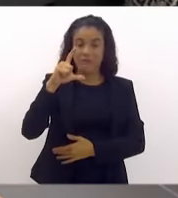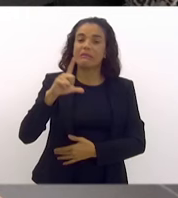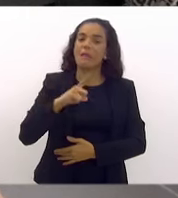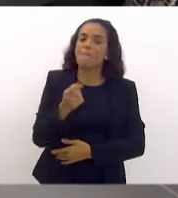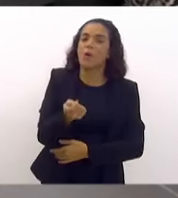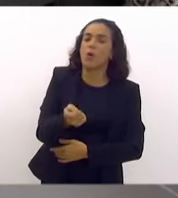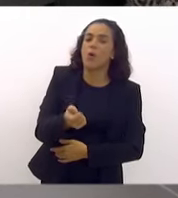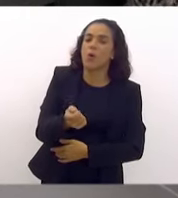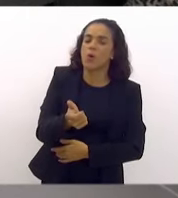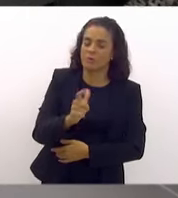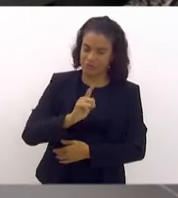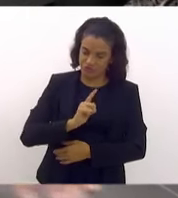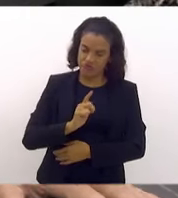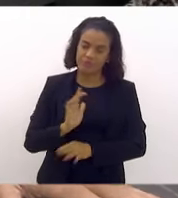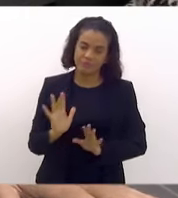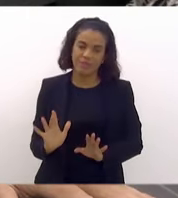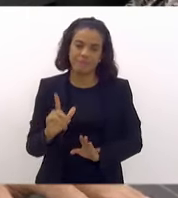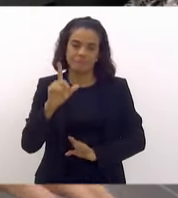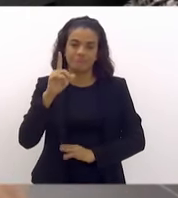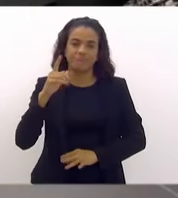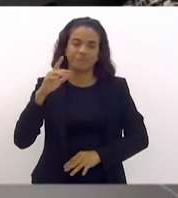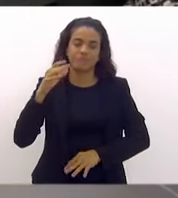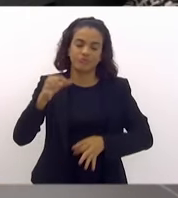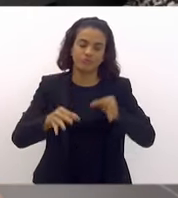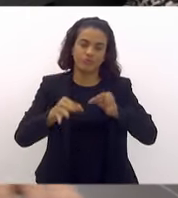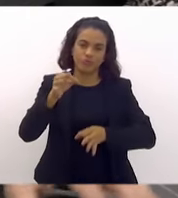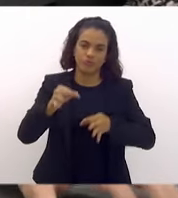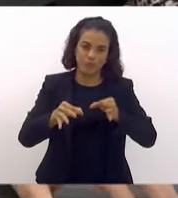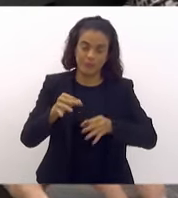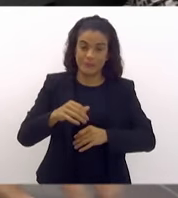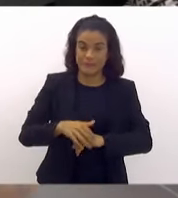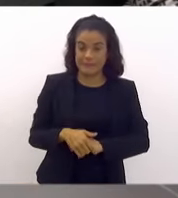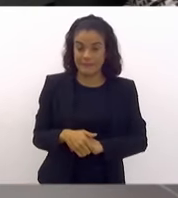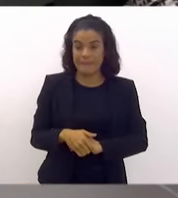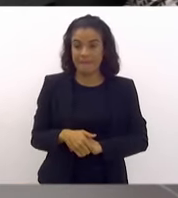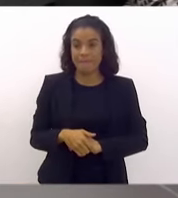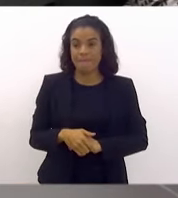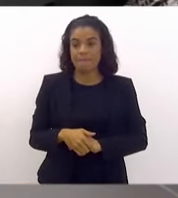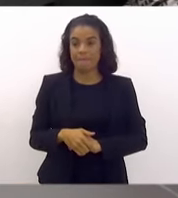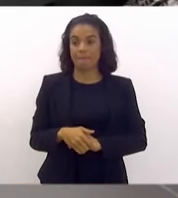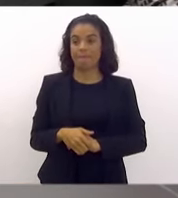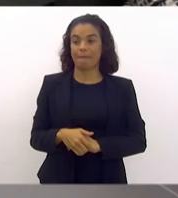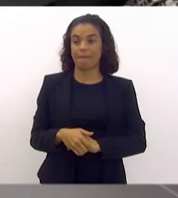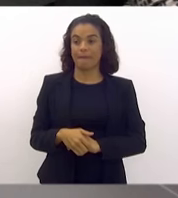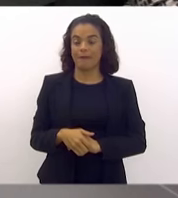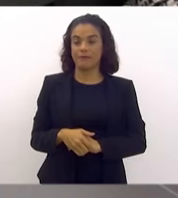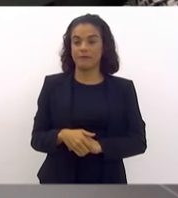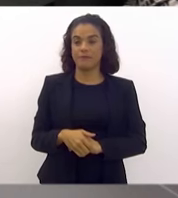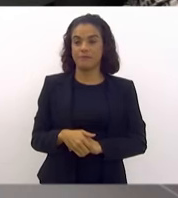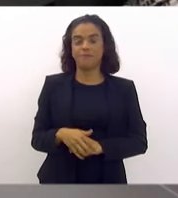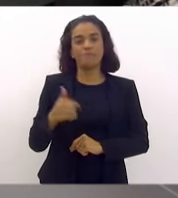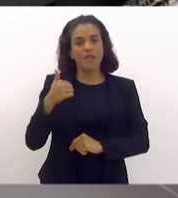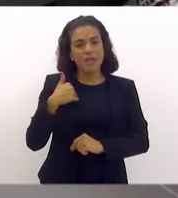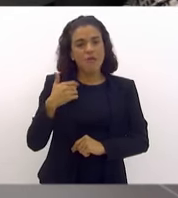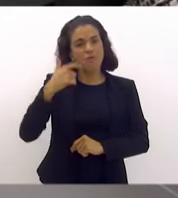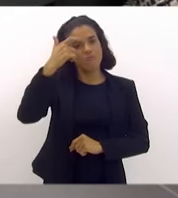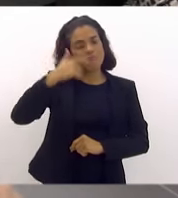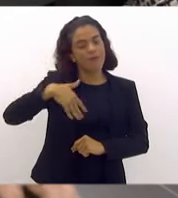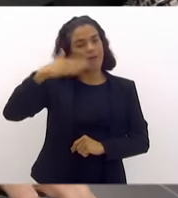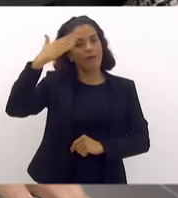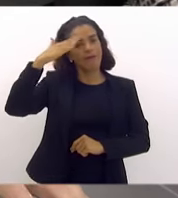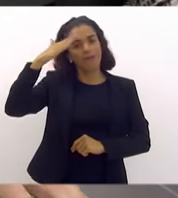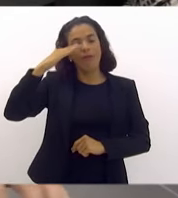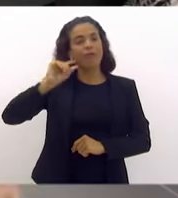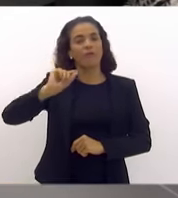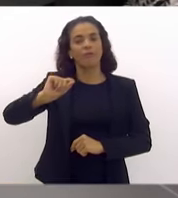poucos mas e eu traçando esse Panorama aqui eu entendo que